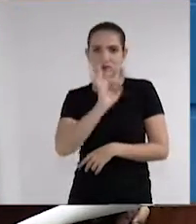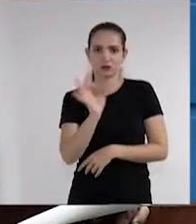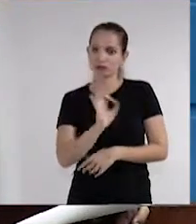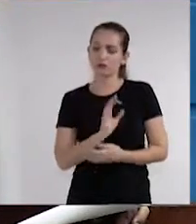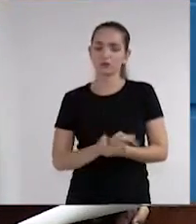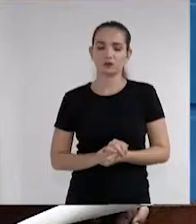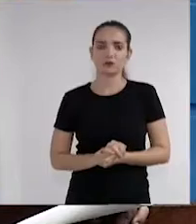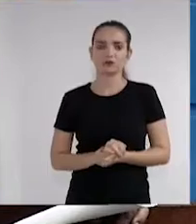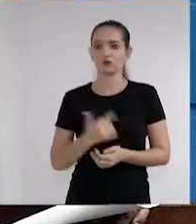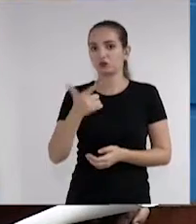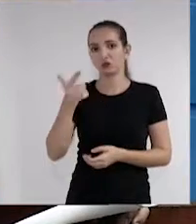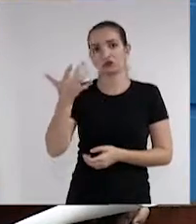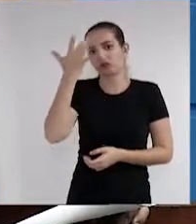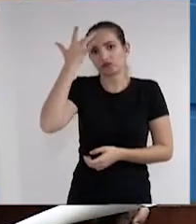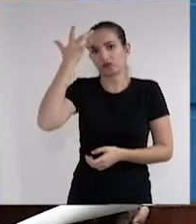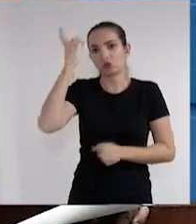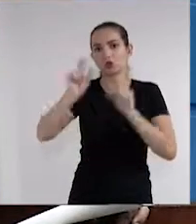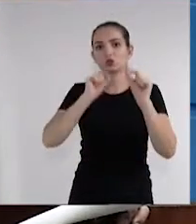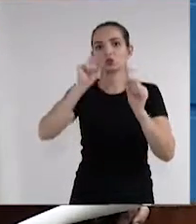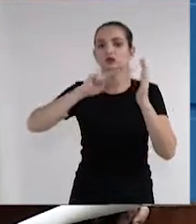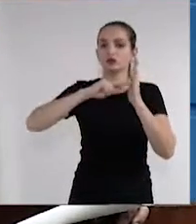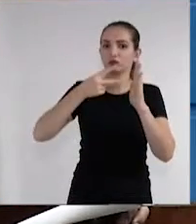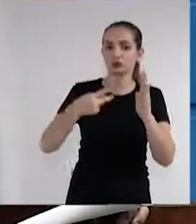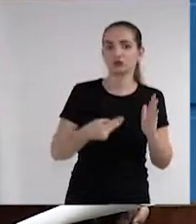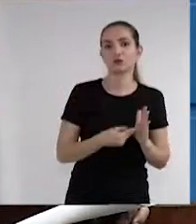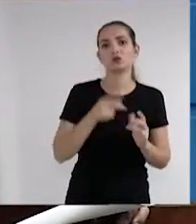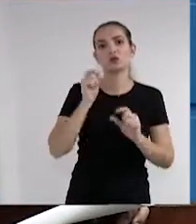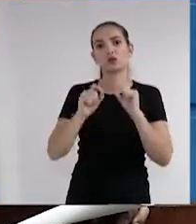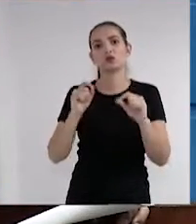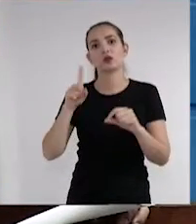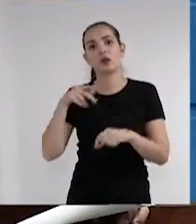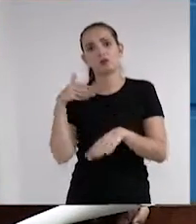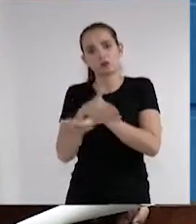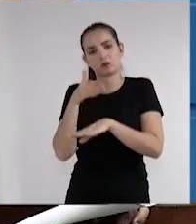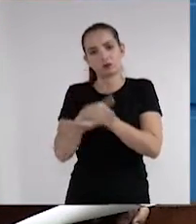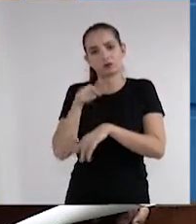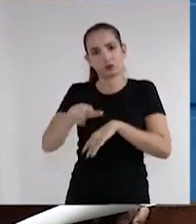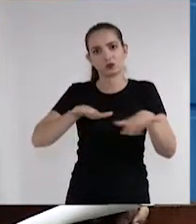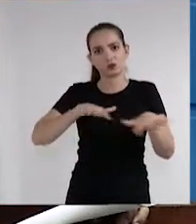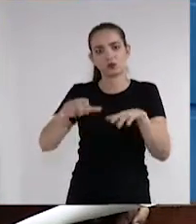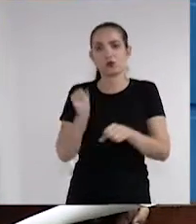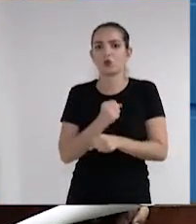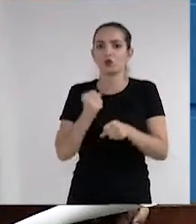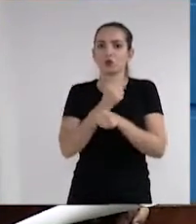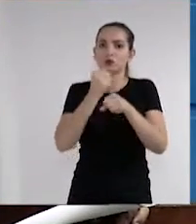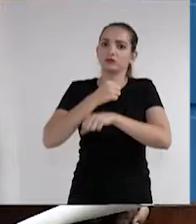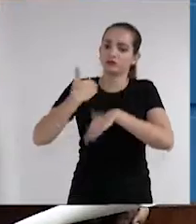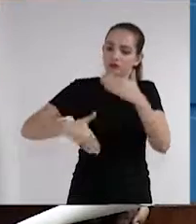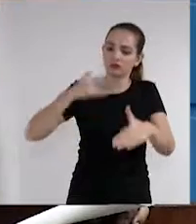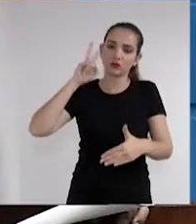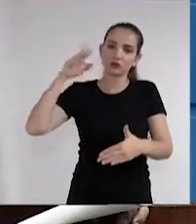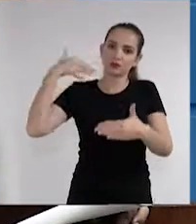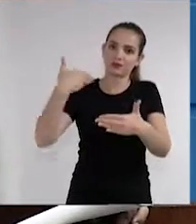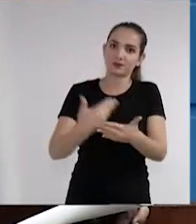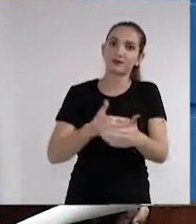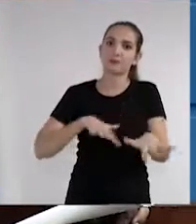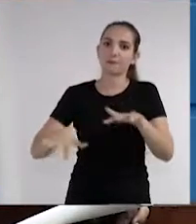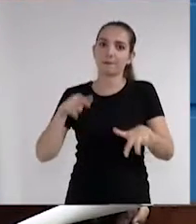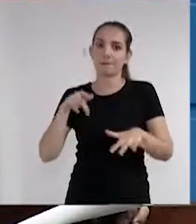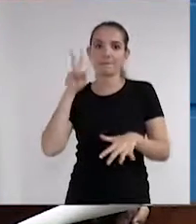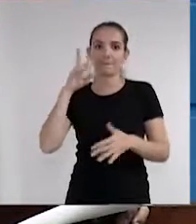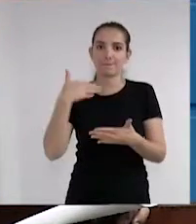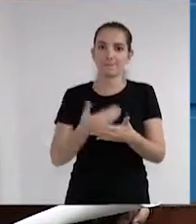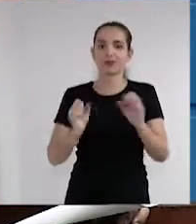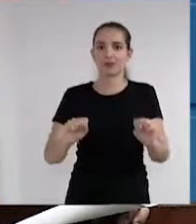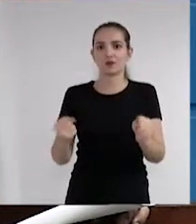e não têm noção do que significa a participação desse movimento na construção do processo histórico desse país,